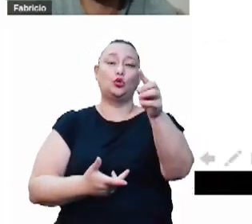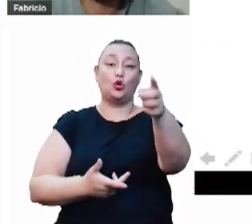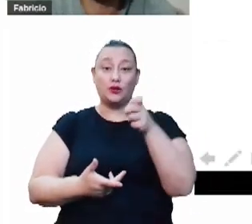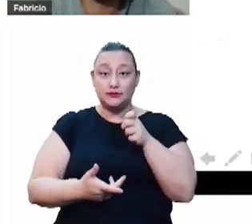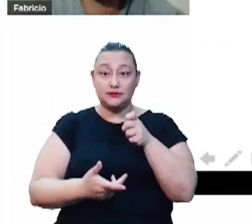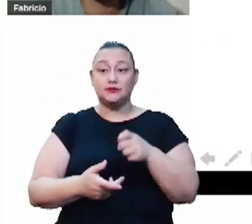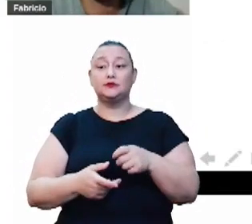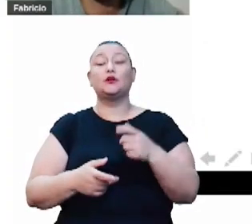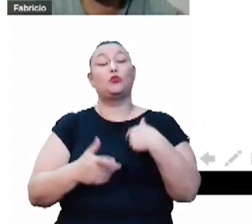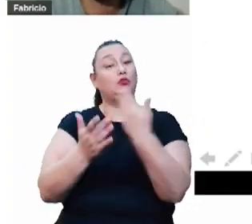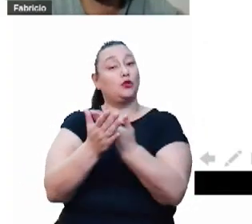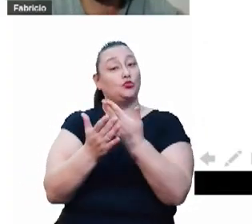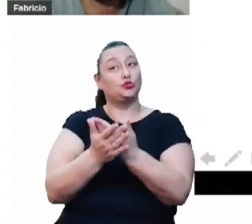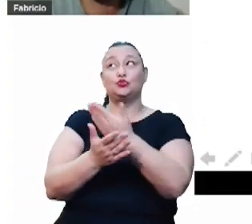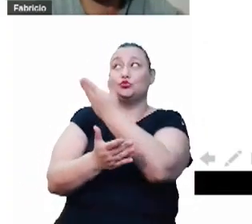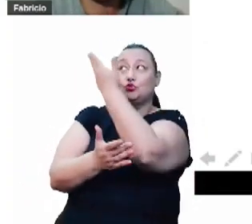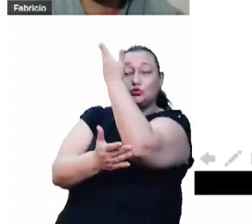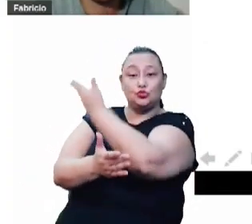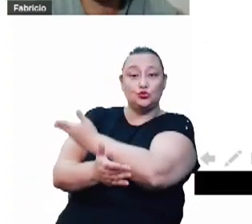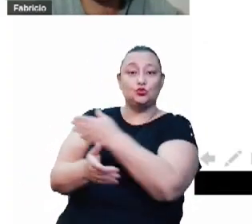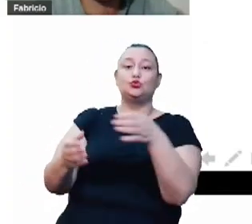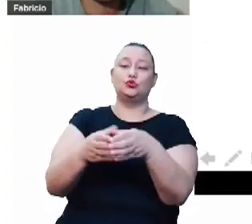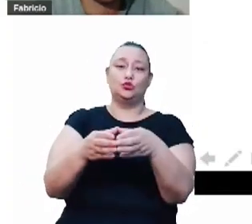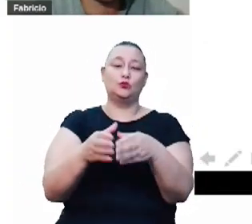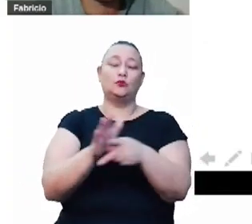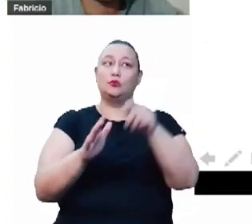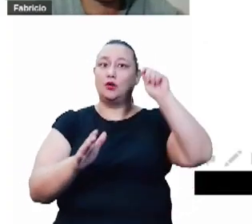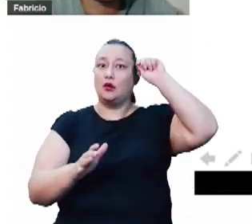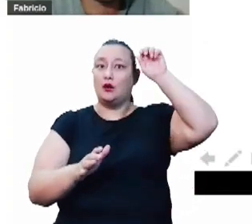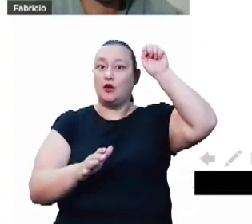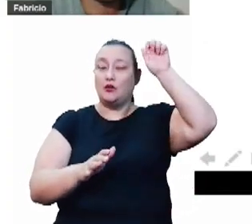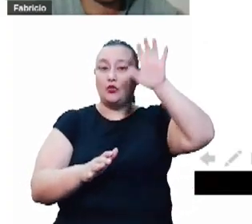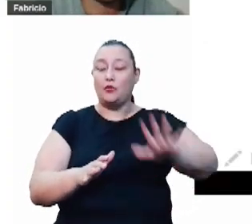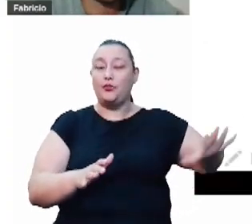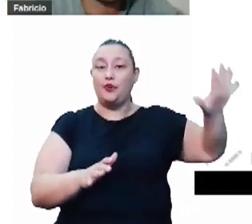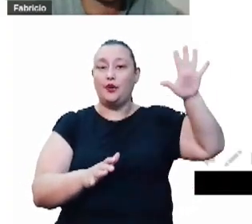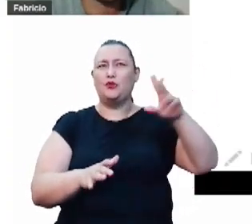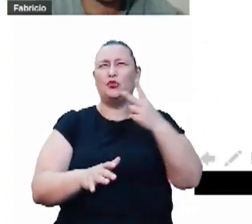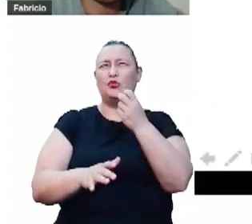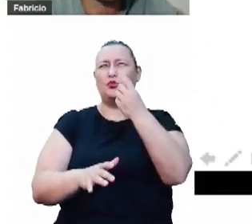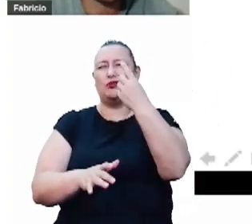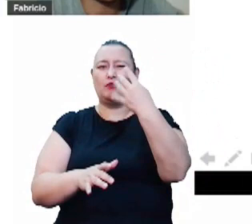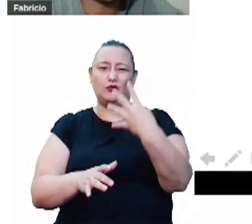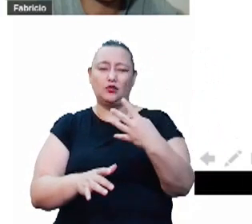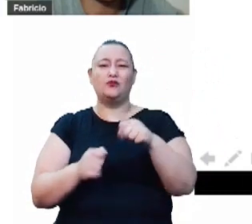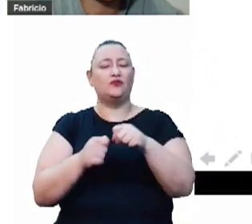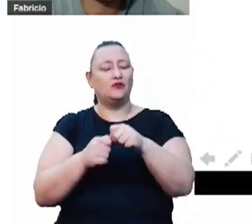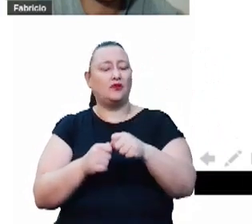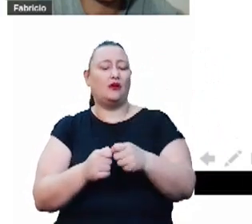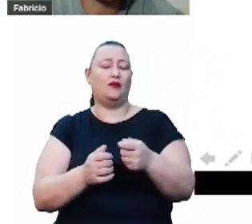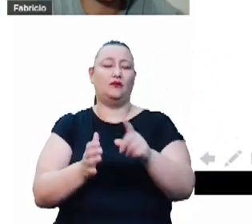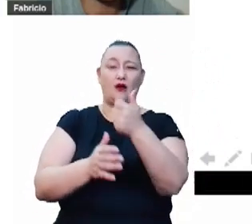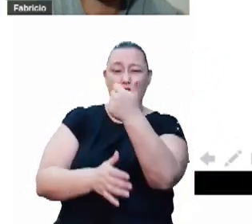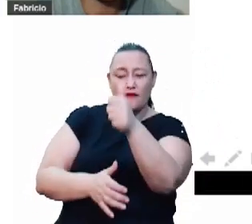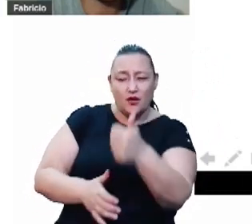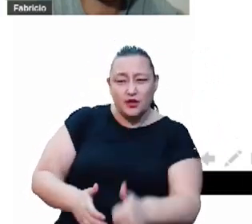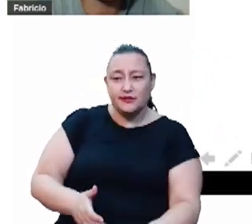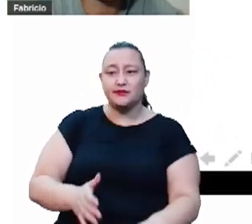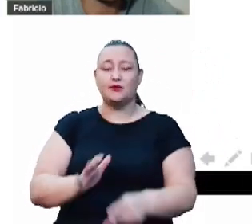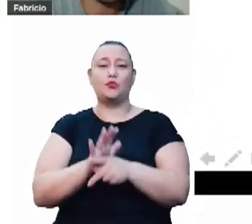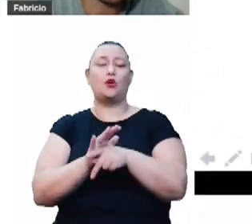estudo de um grupo europeu de 2014, e eles fizeram avaliação de vários pacientes e da